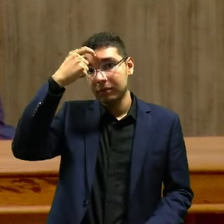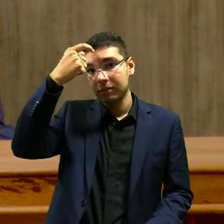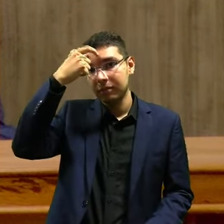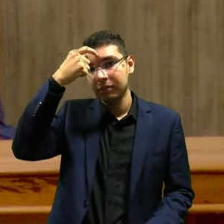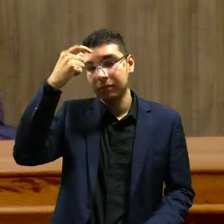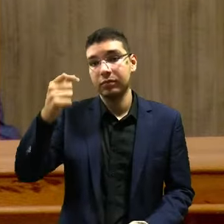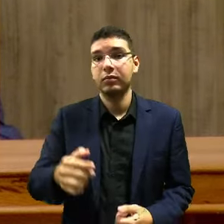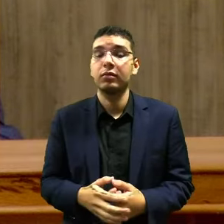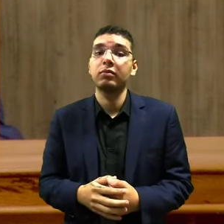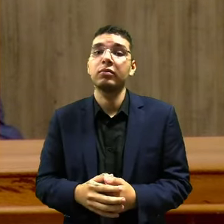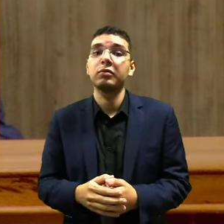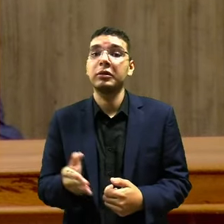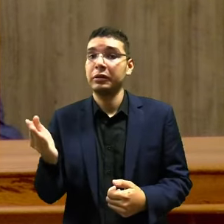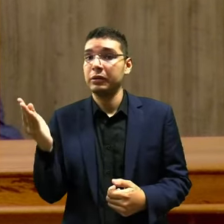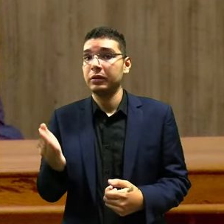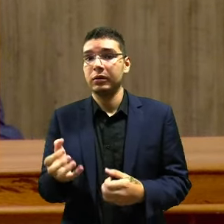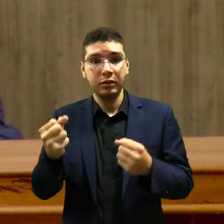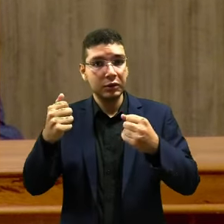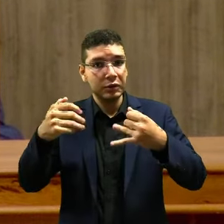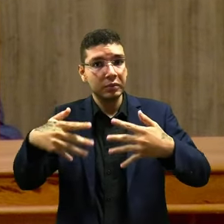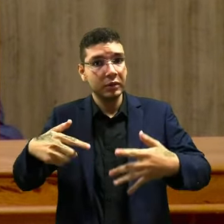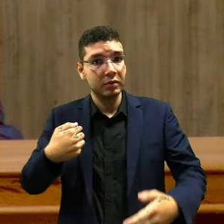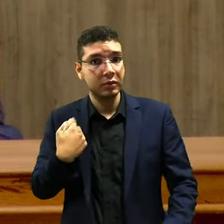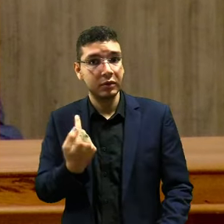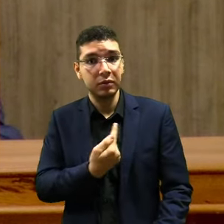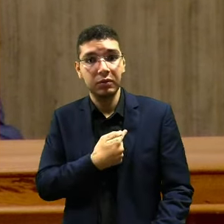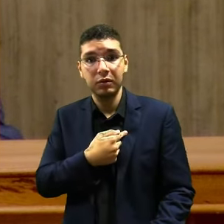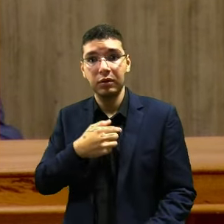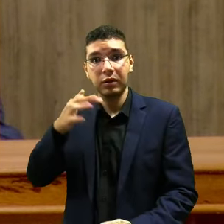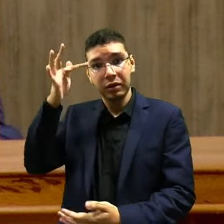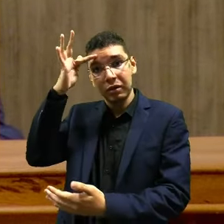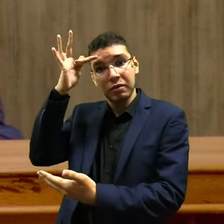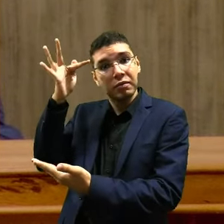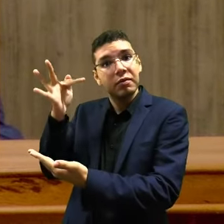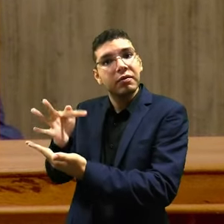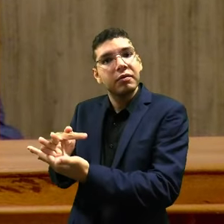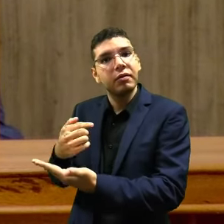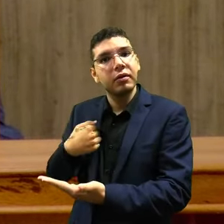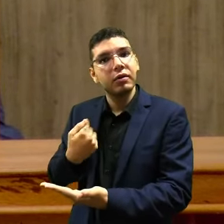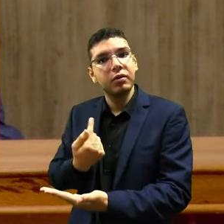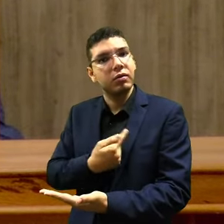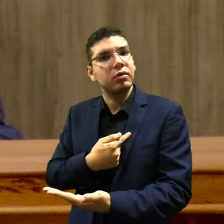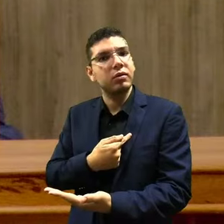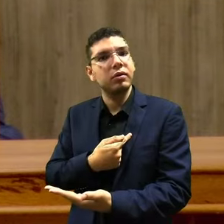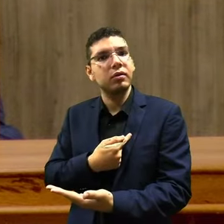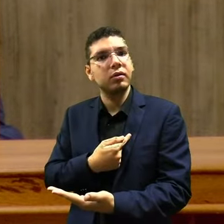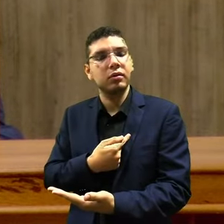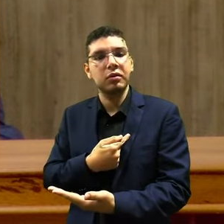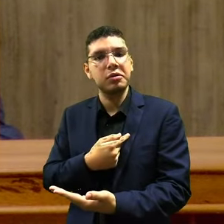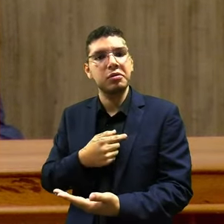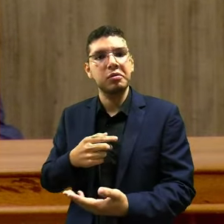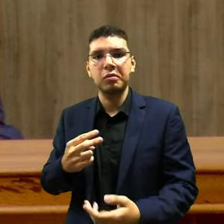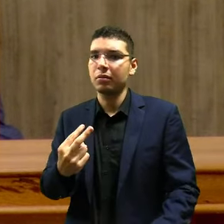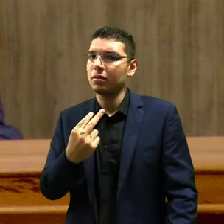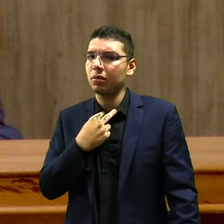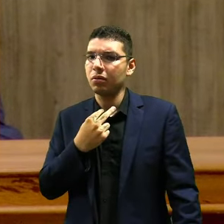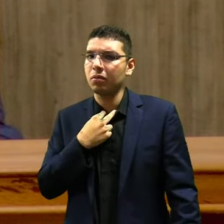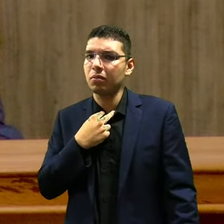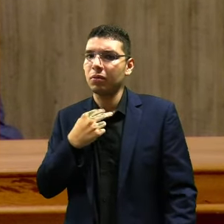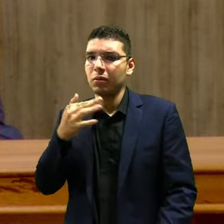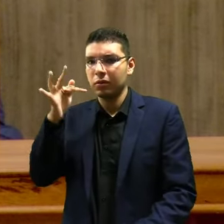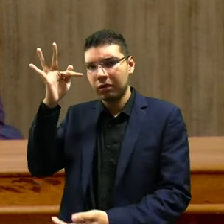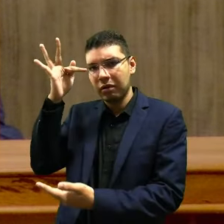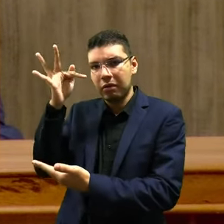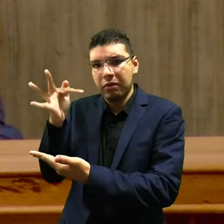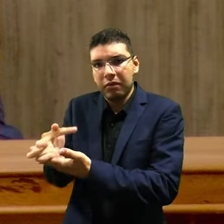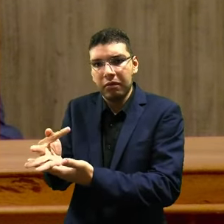nossa fé ela não pode ser uma fé simplesmente é emocional ela não